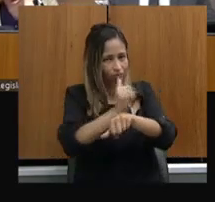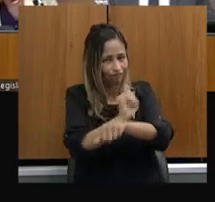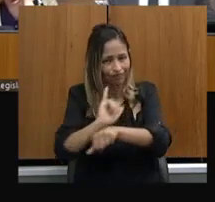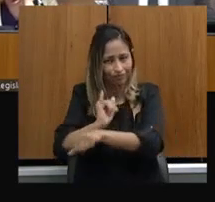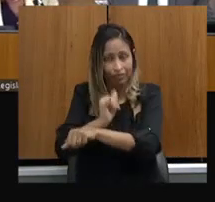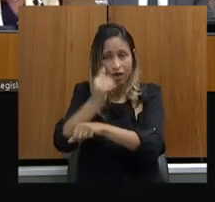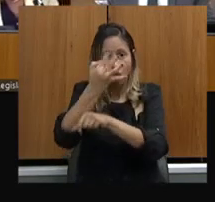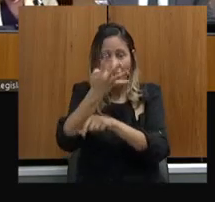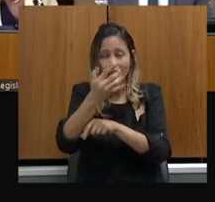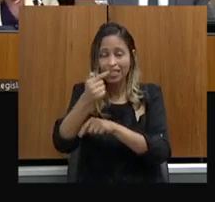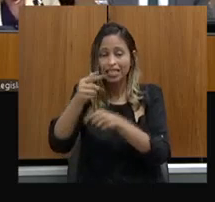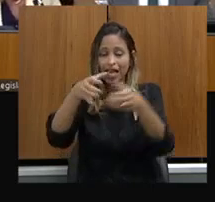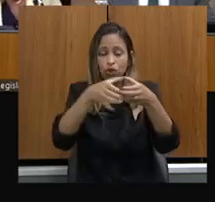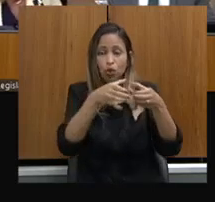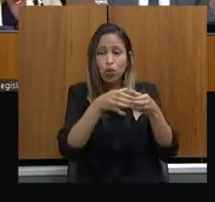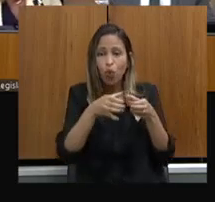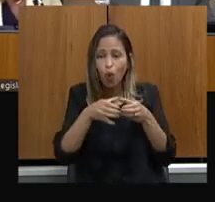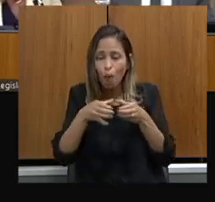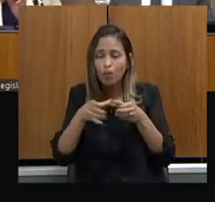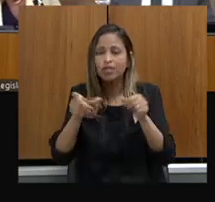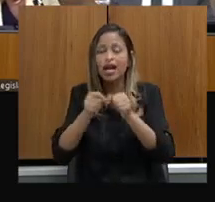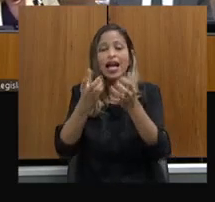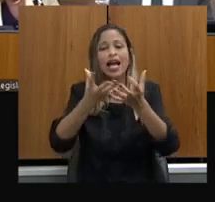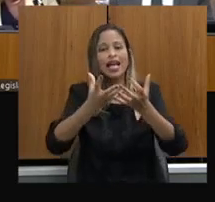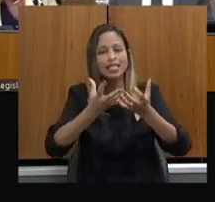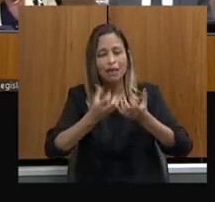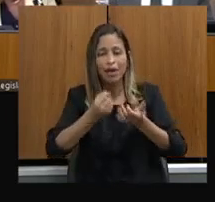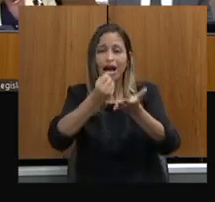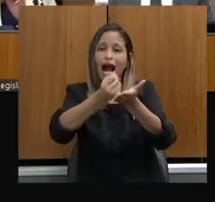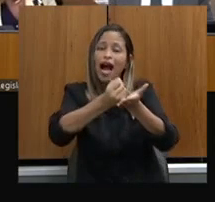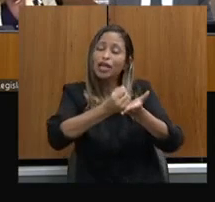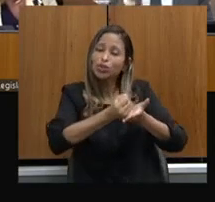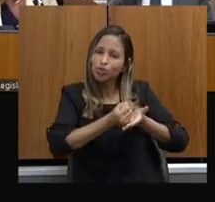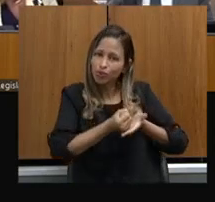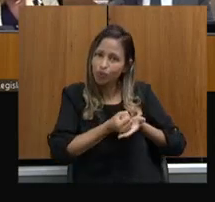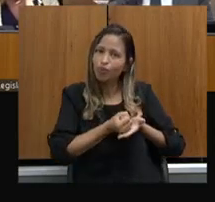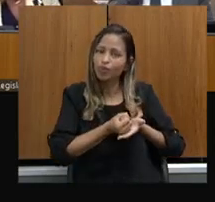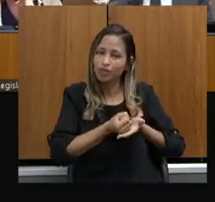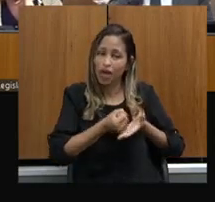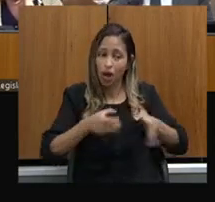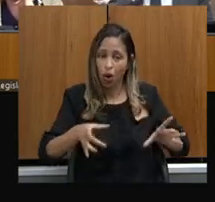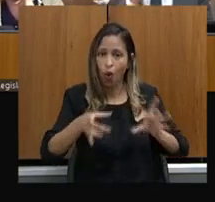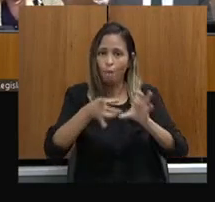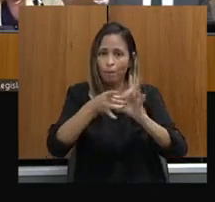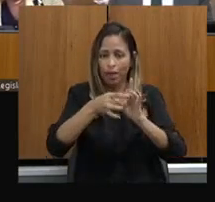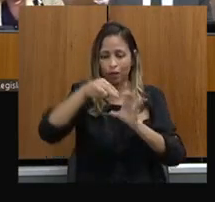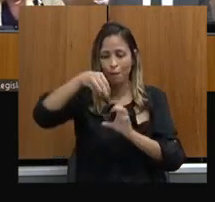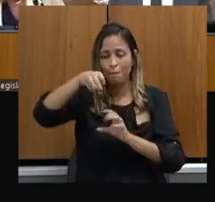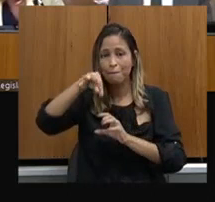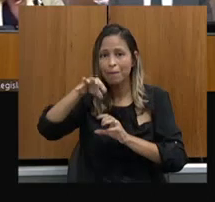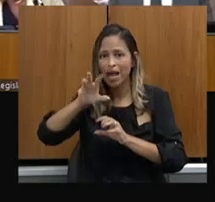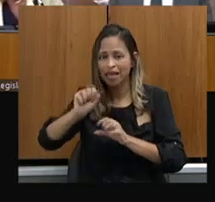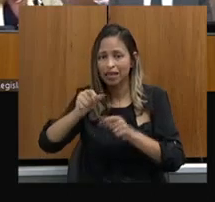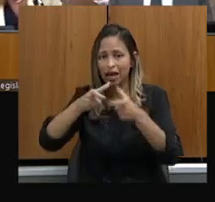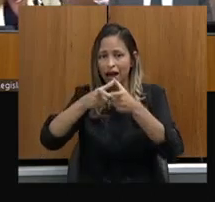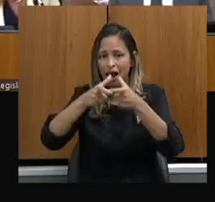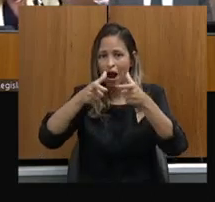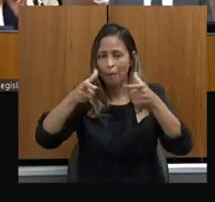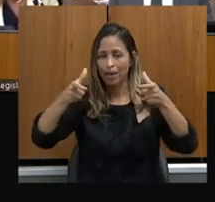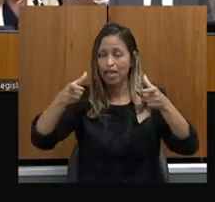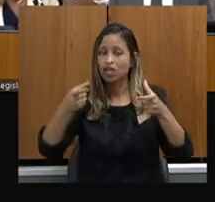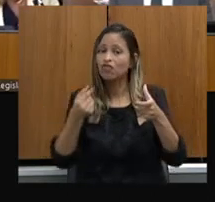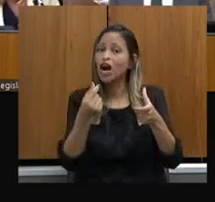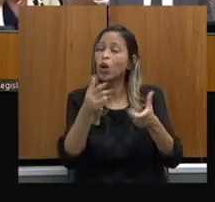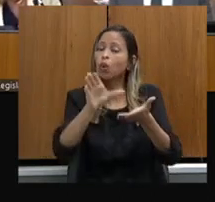47 órgãos de entidades passaram a receber ajuda de custo específica vinculado ao cumprimento de meta é com ampliação de valor